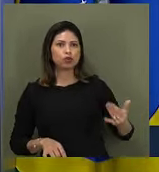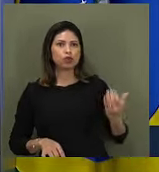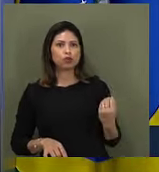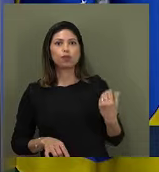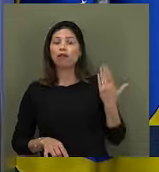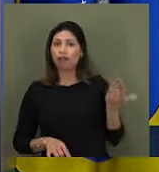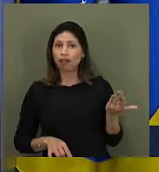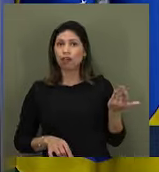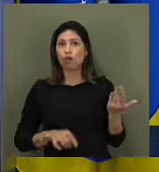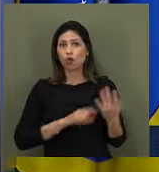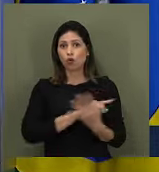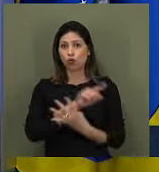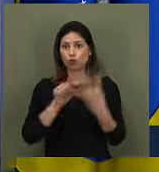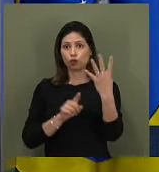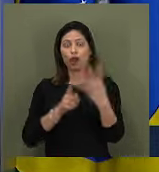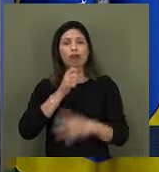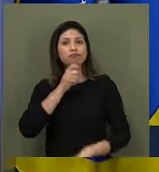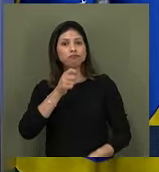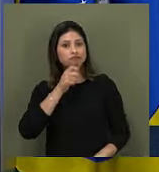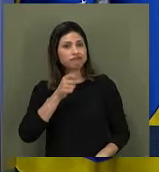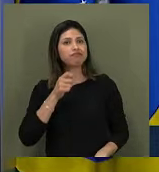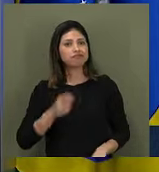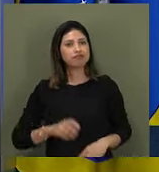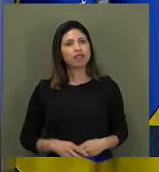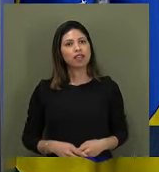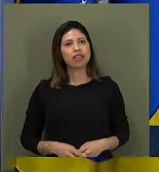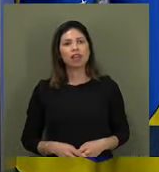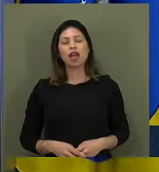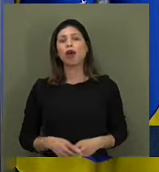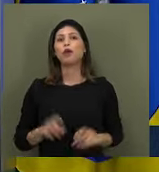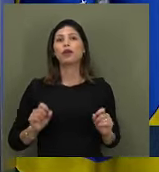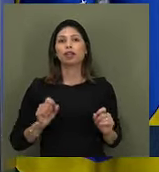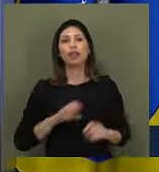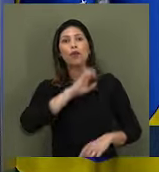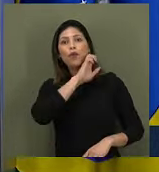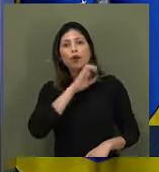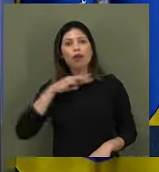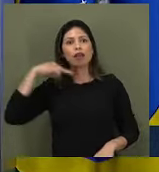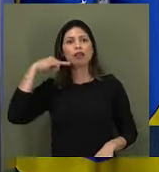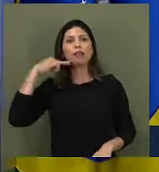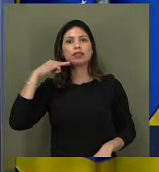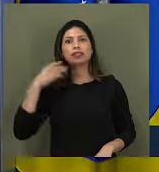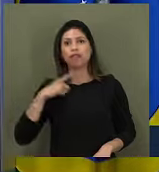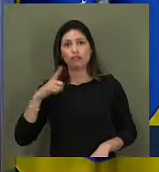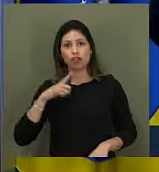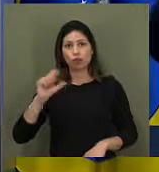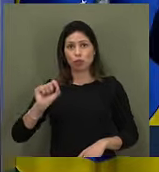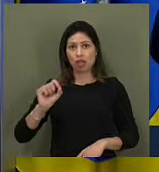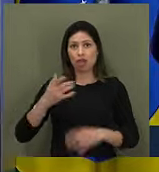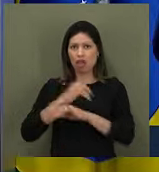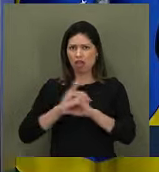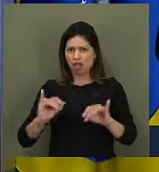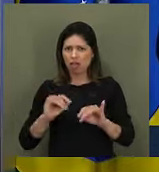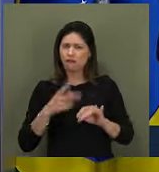o o grande empresário Mundial el musk também tem feito reiteradas vezes eu até discordo